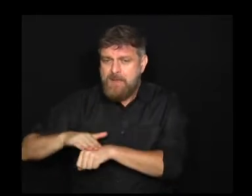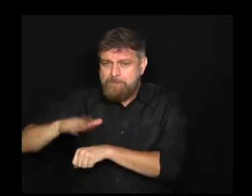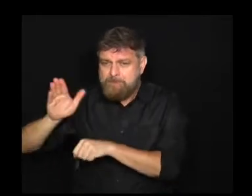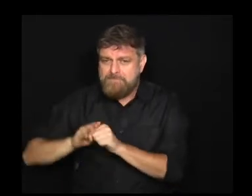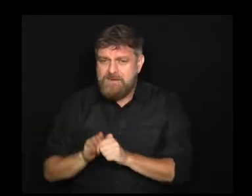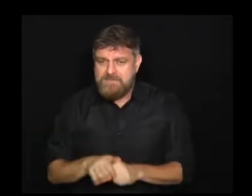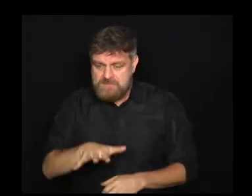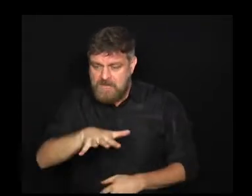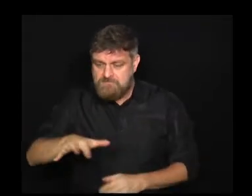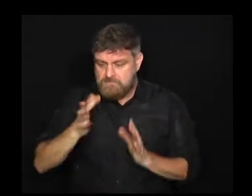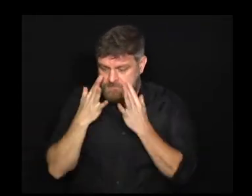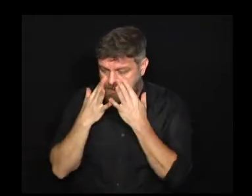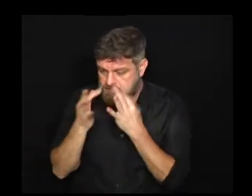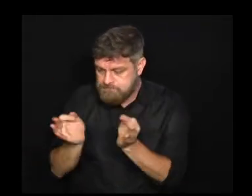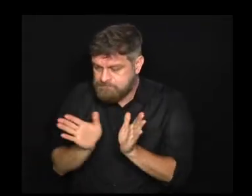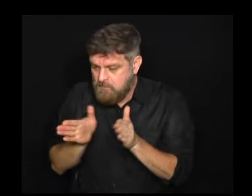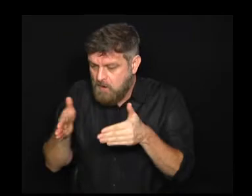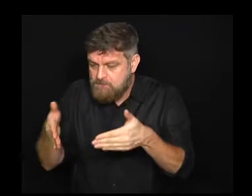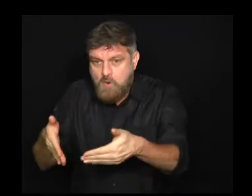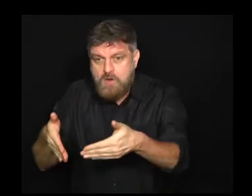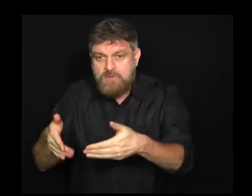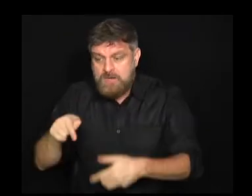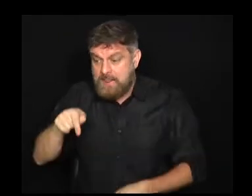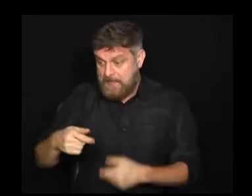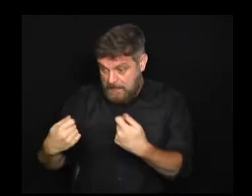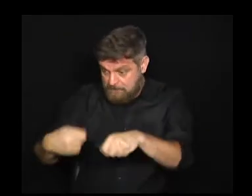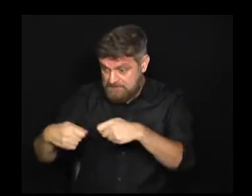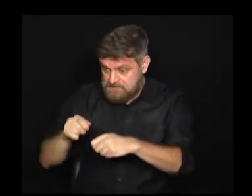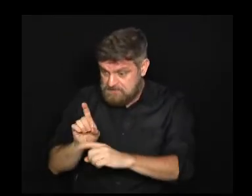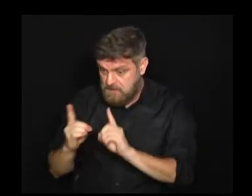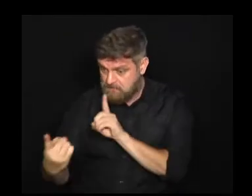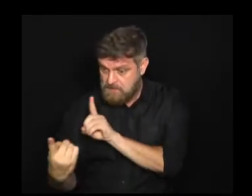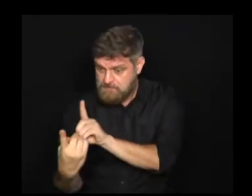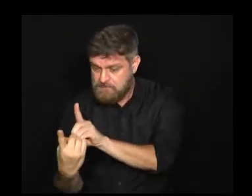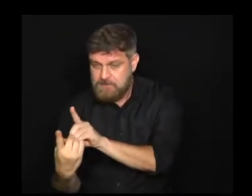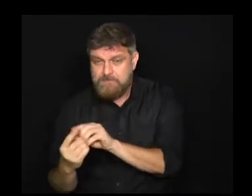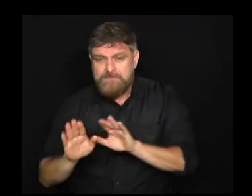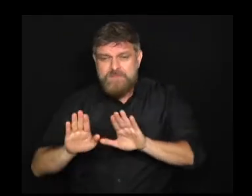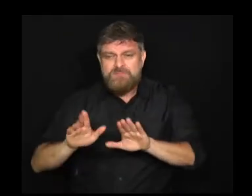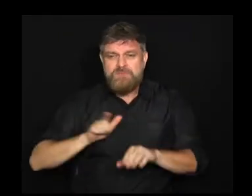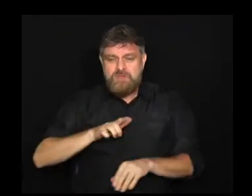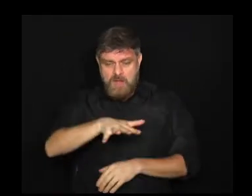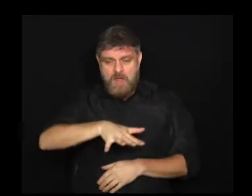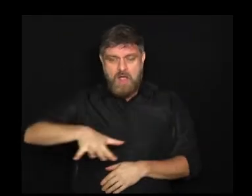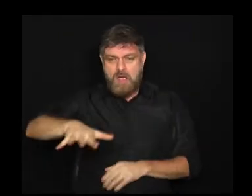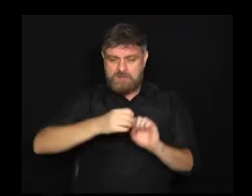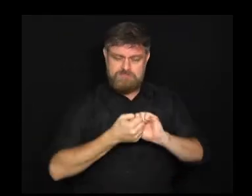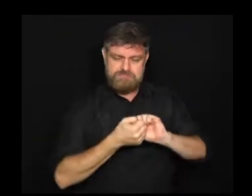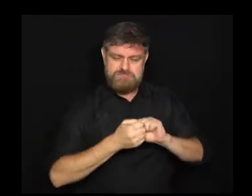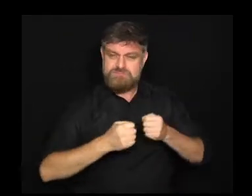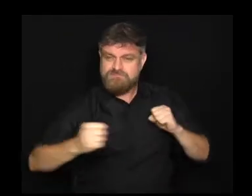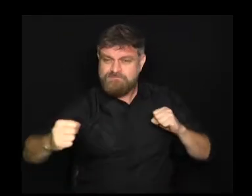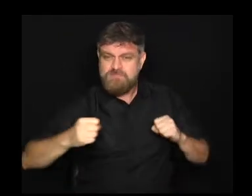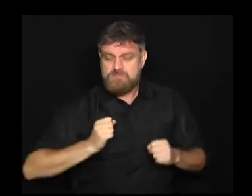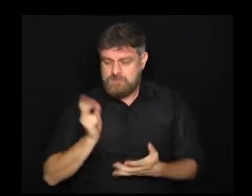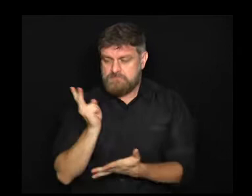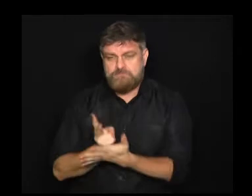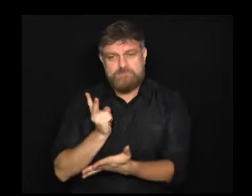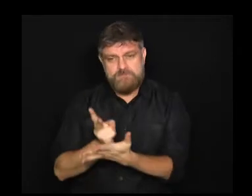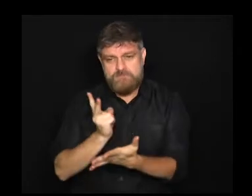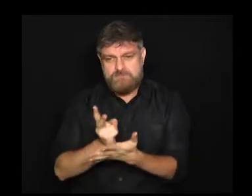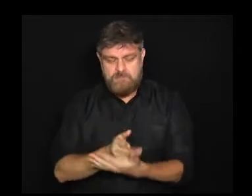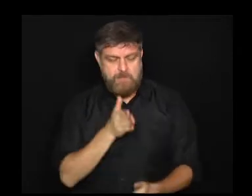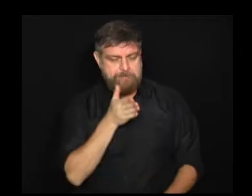com cenários de necessidades, mas com área física mantendo a mesma que